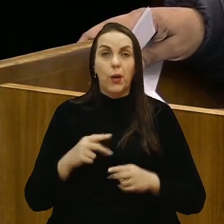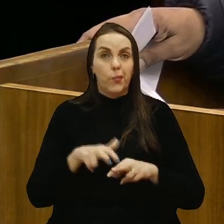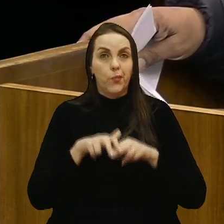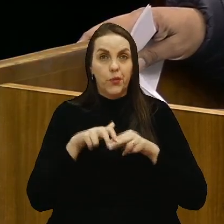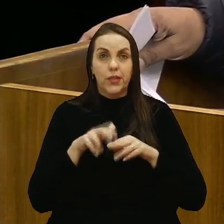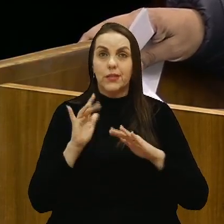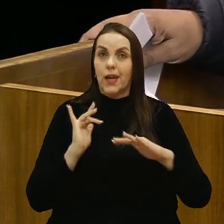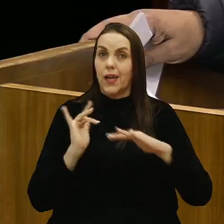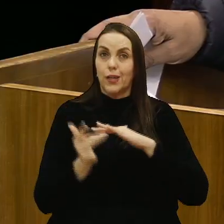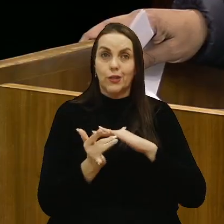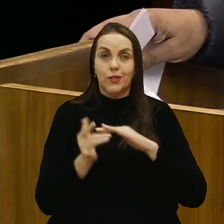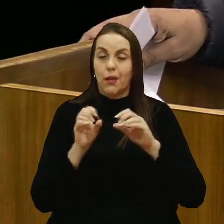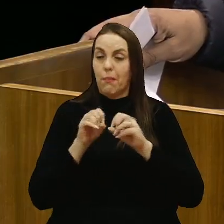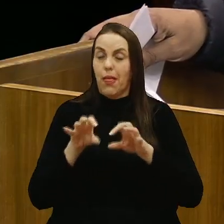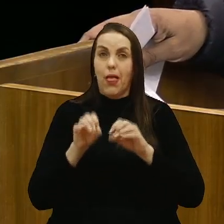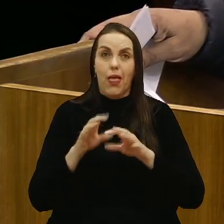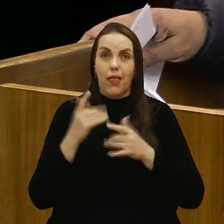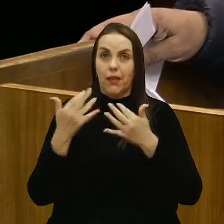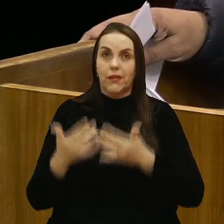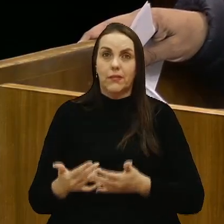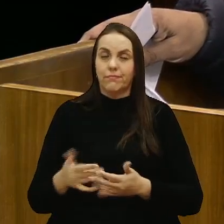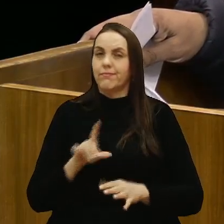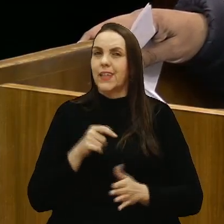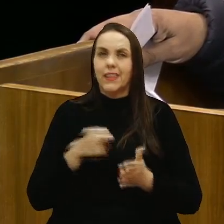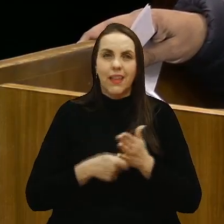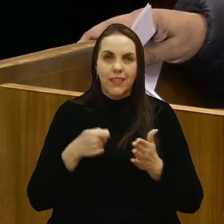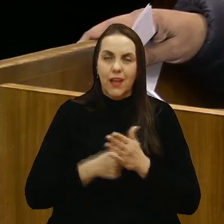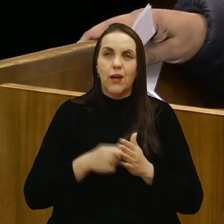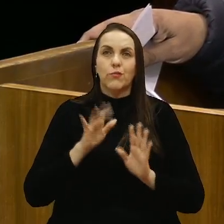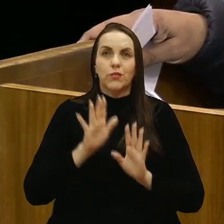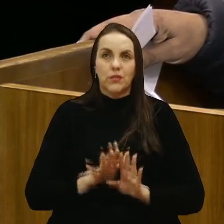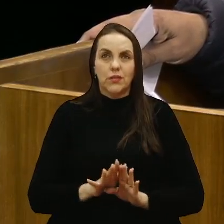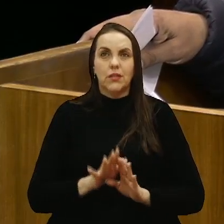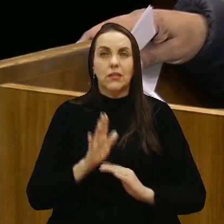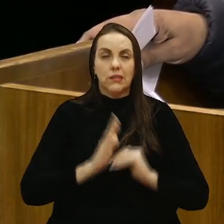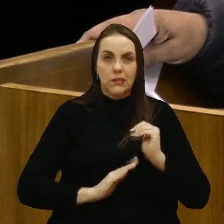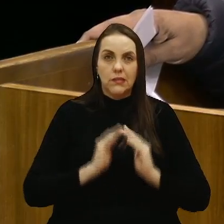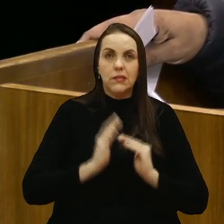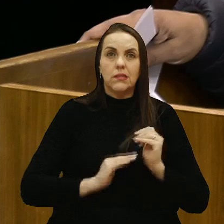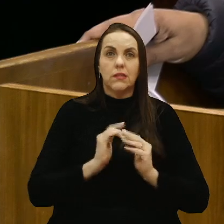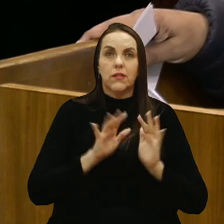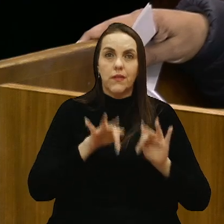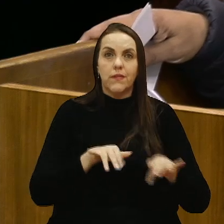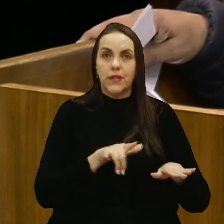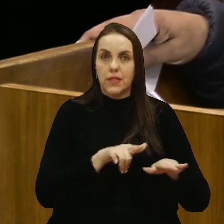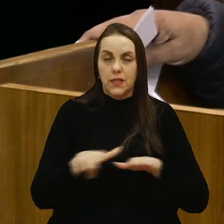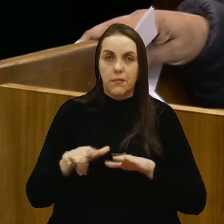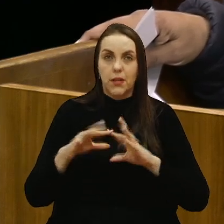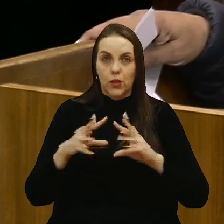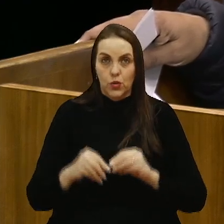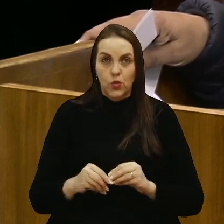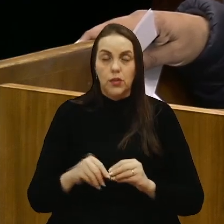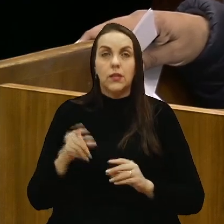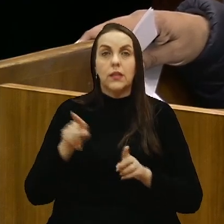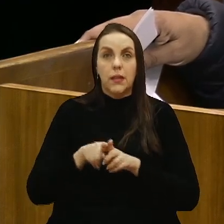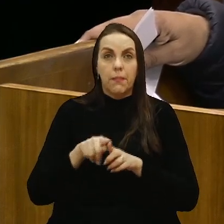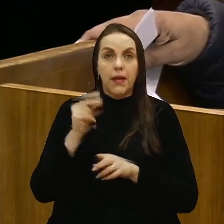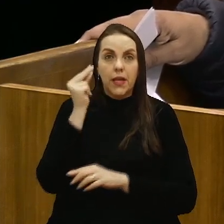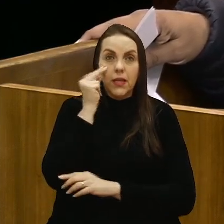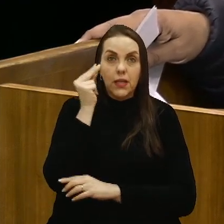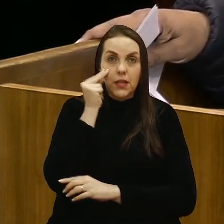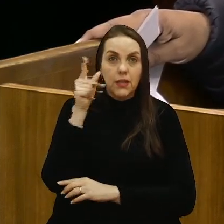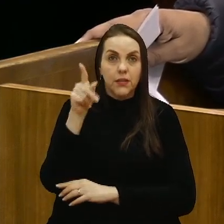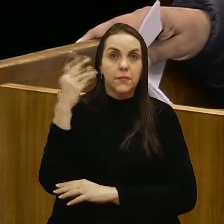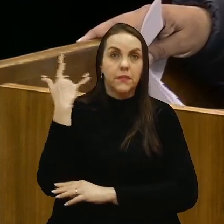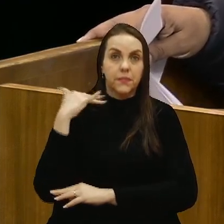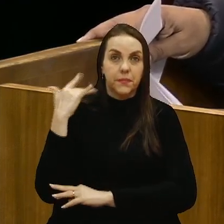nossa nas redes, porque nós tentamos construir durante o final de semana inteiro. Inclusive, o vereador o vereador Cláudio Libardi, a vereadora